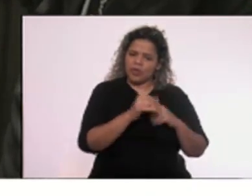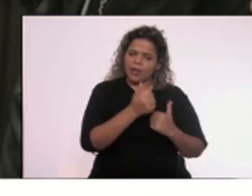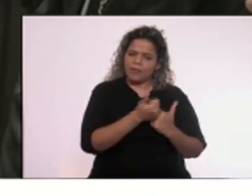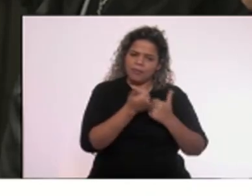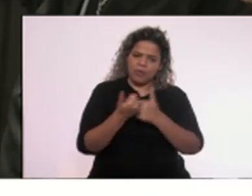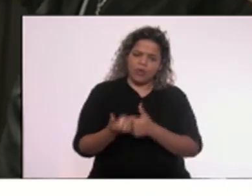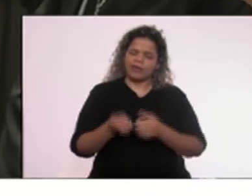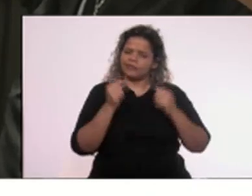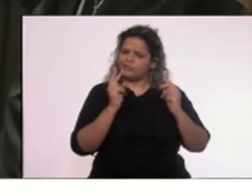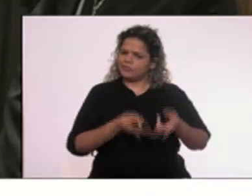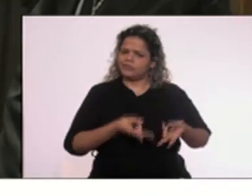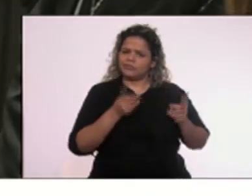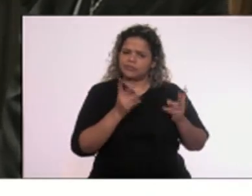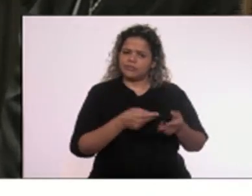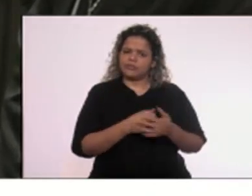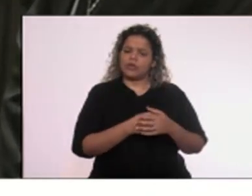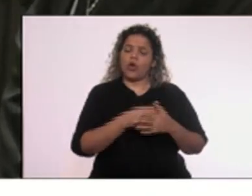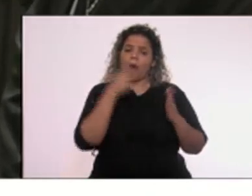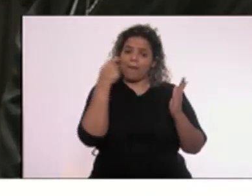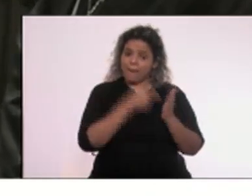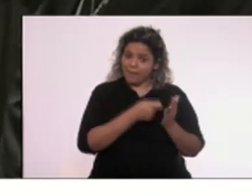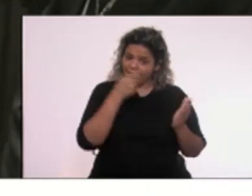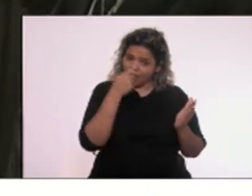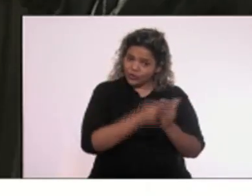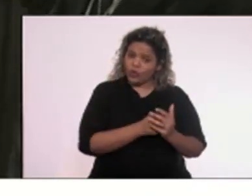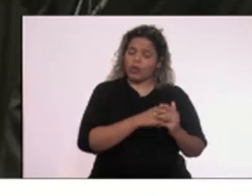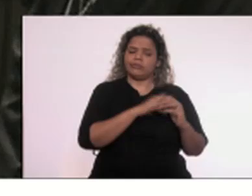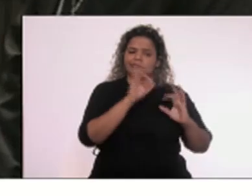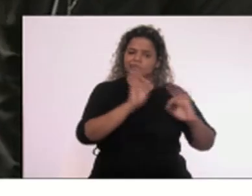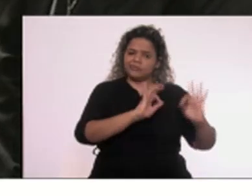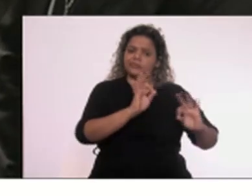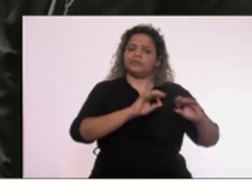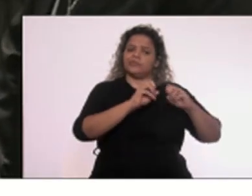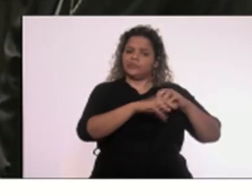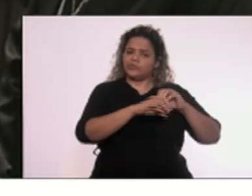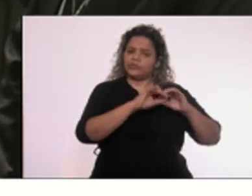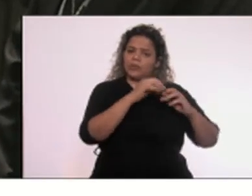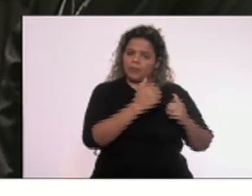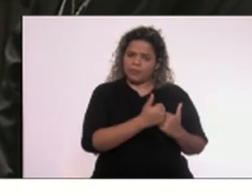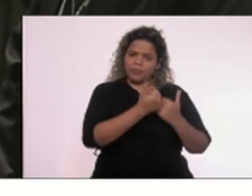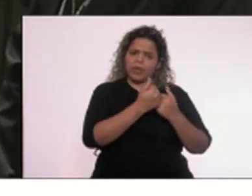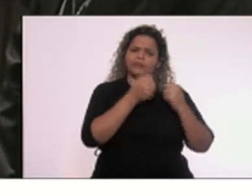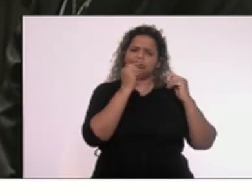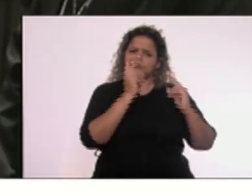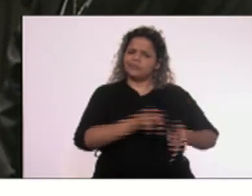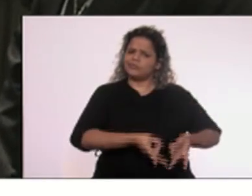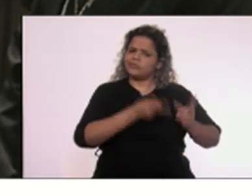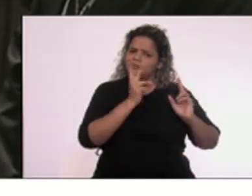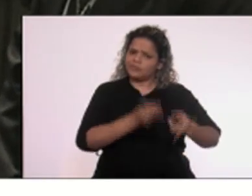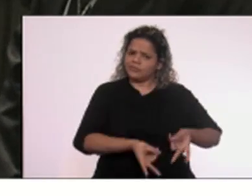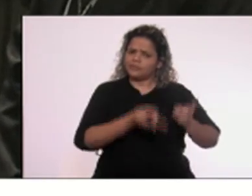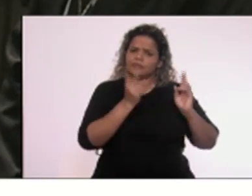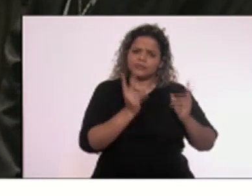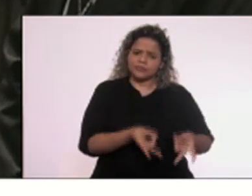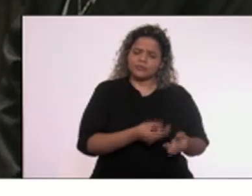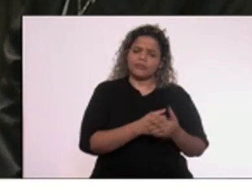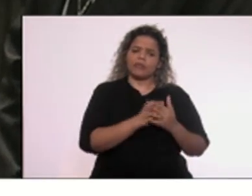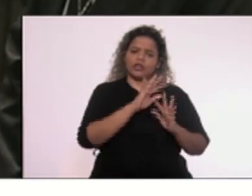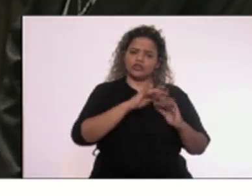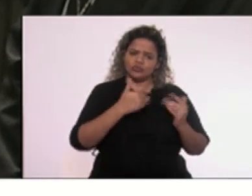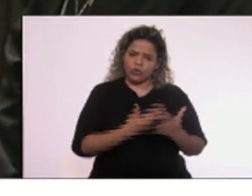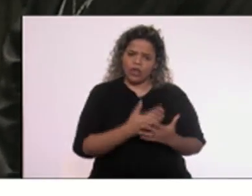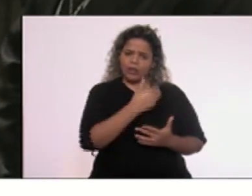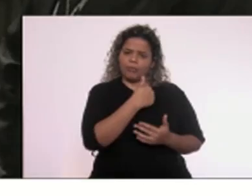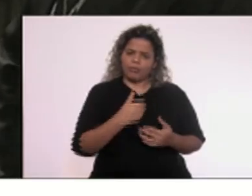Apoio Permanente. Torna obrigatório o Programa Educacional de Apoio Permanente às